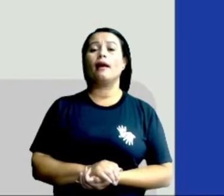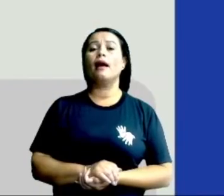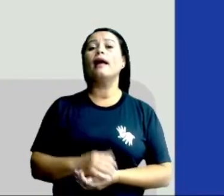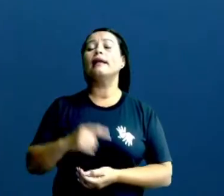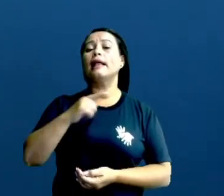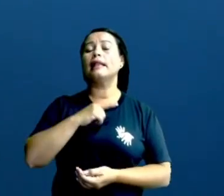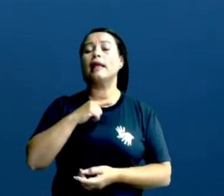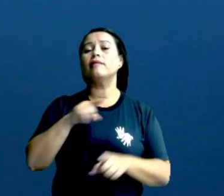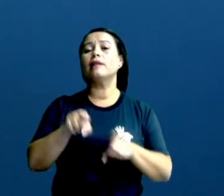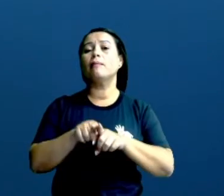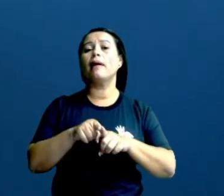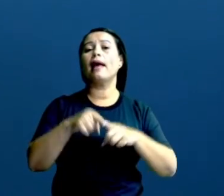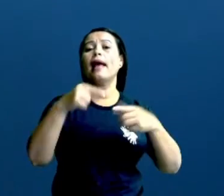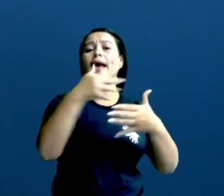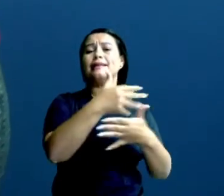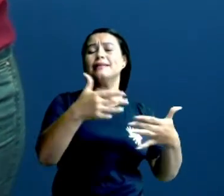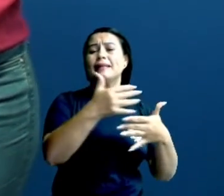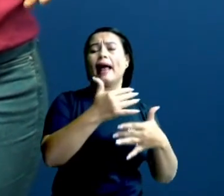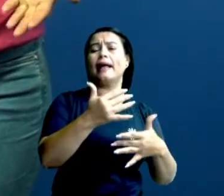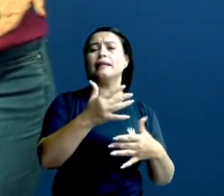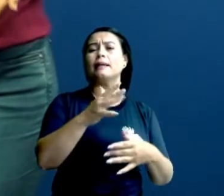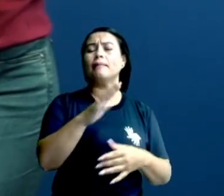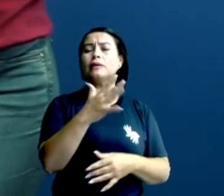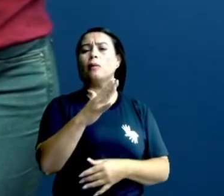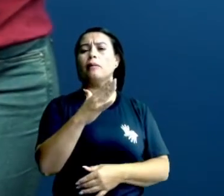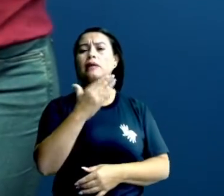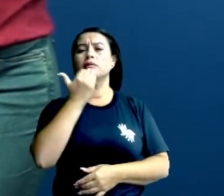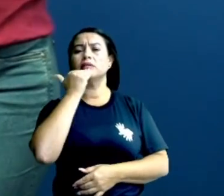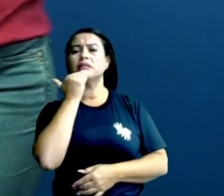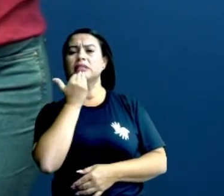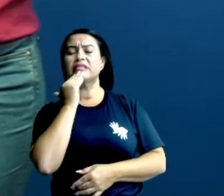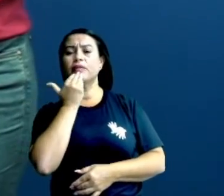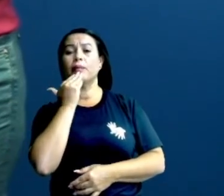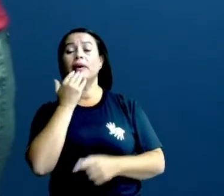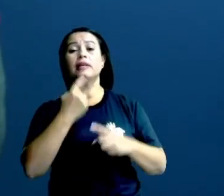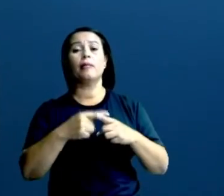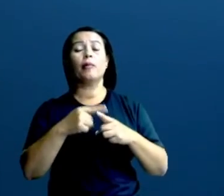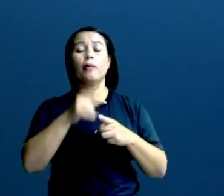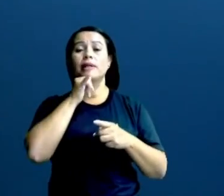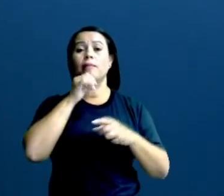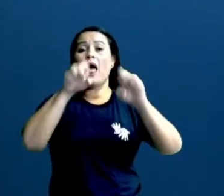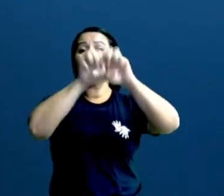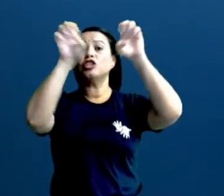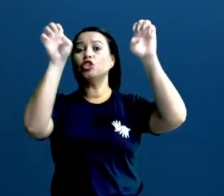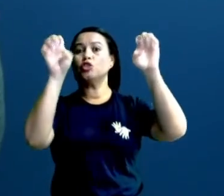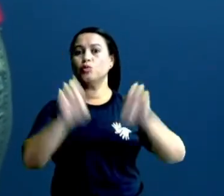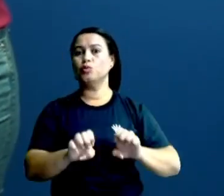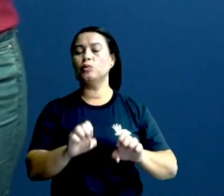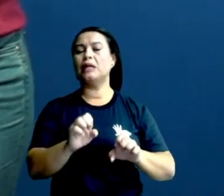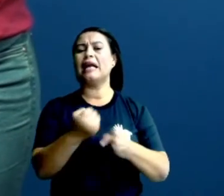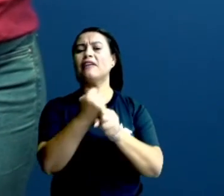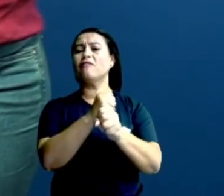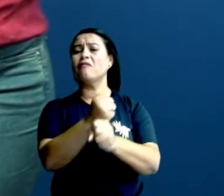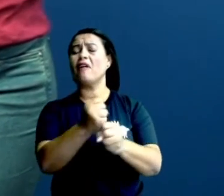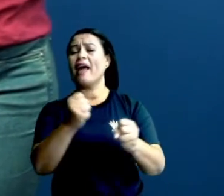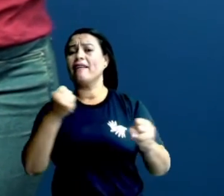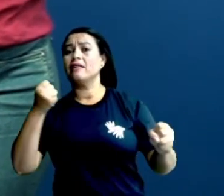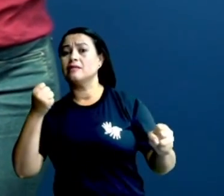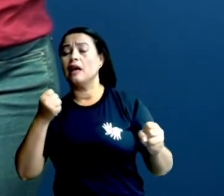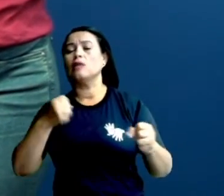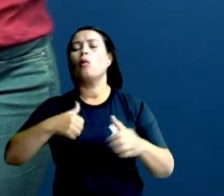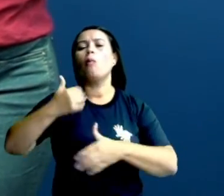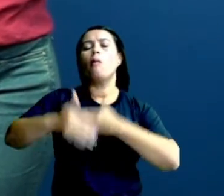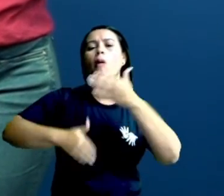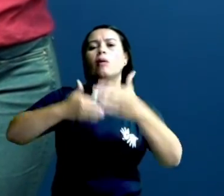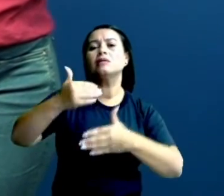essa urbanização deformada significa o quê, na verdade, né? A estrutura que vai crescendo com o processo de